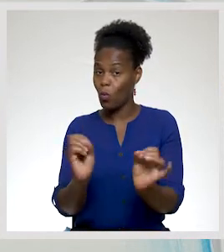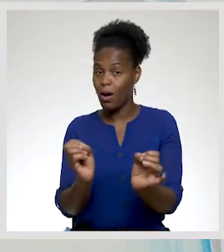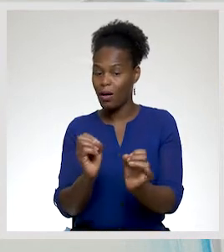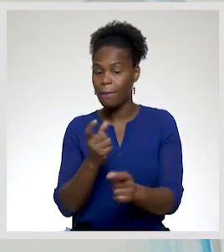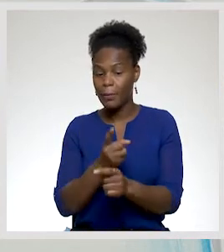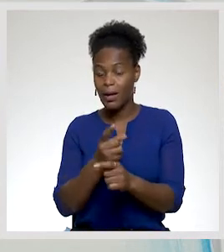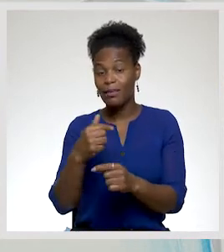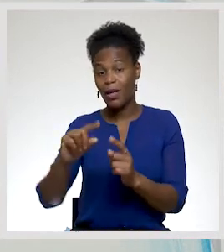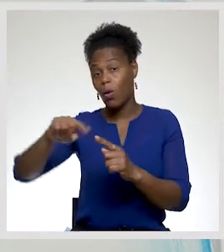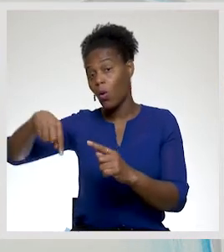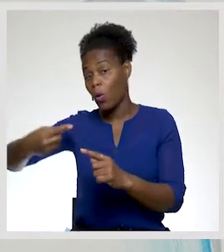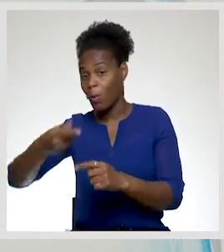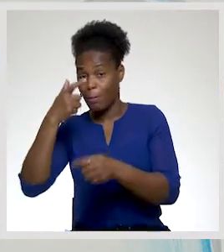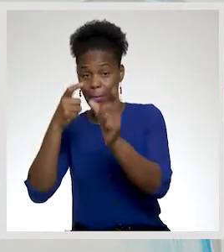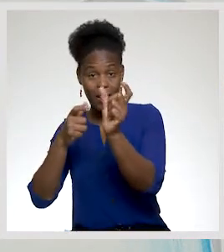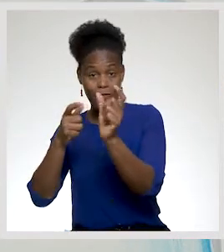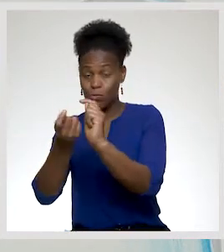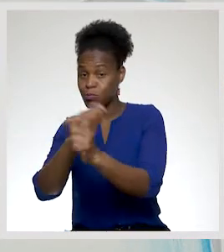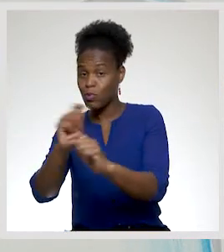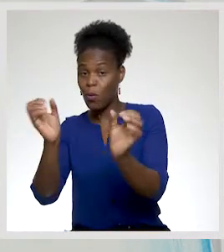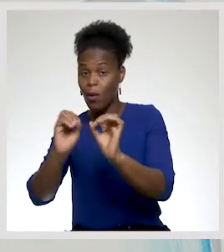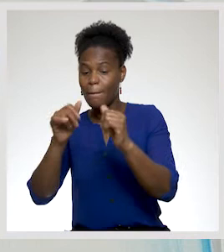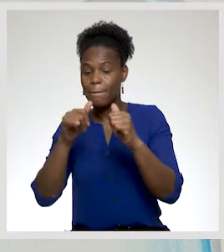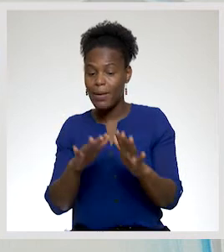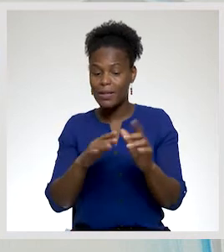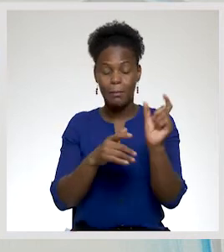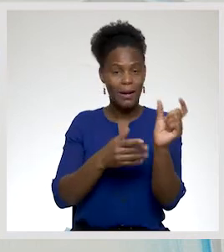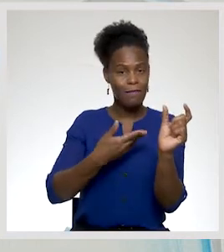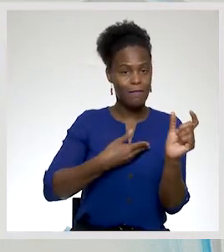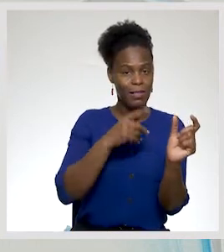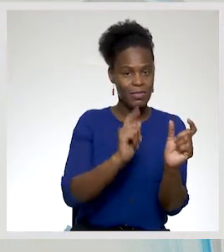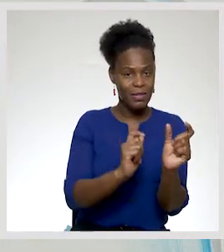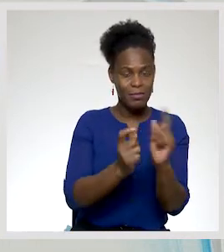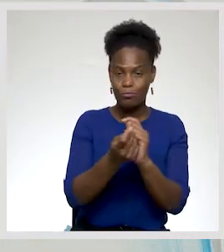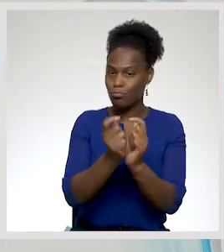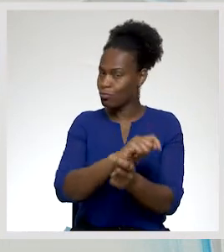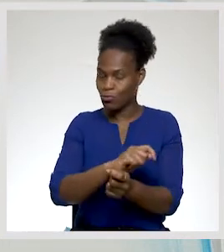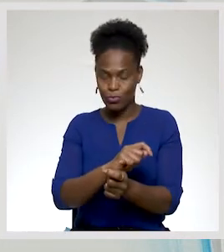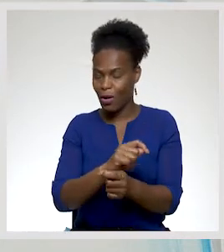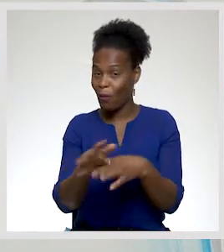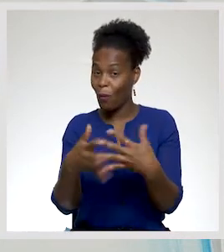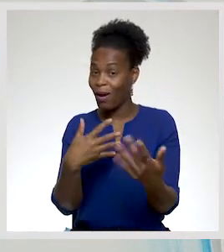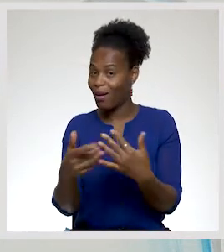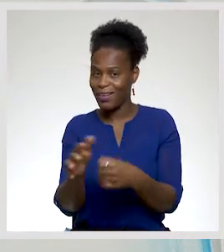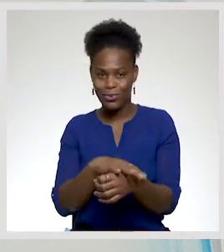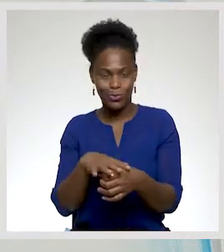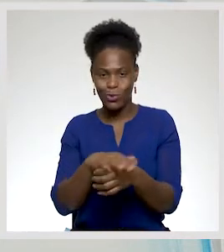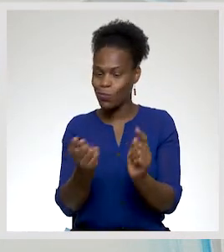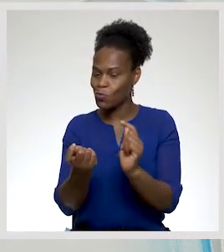de termos outras palavras que também não mudaram, mas a palavra de não muda em qualquer